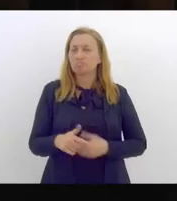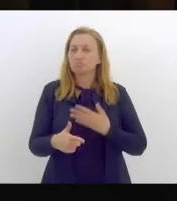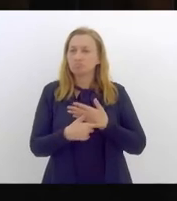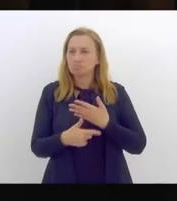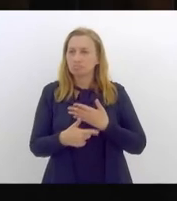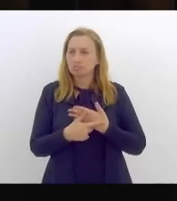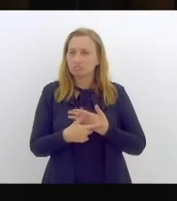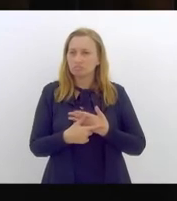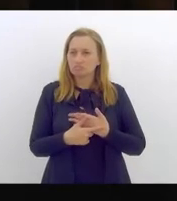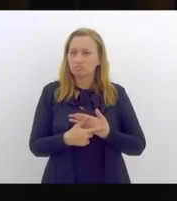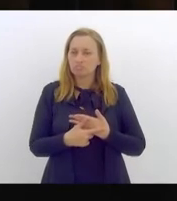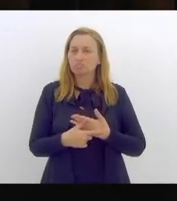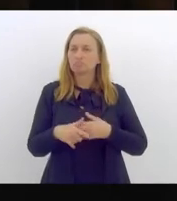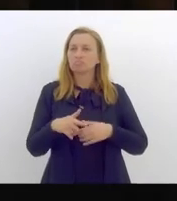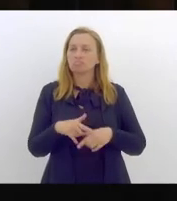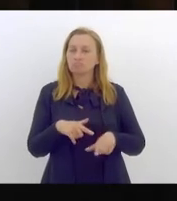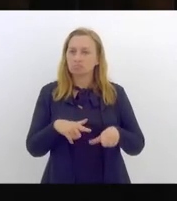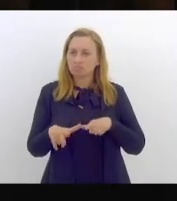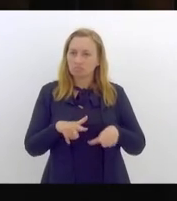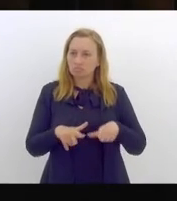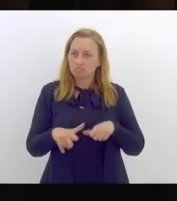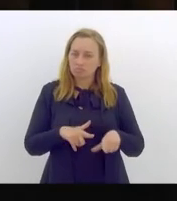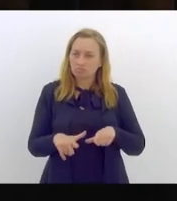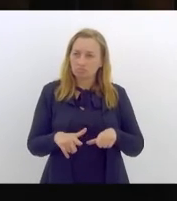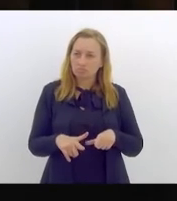papel de desserviço e de